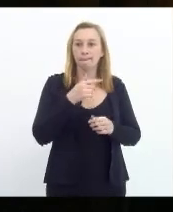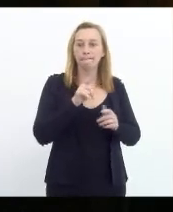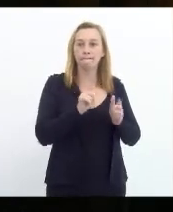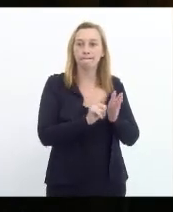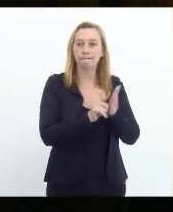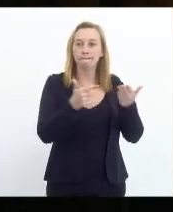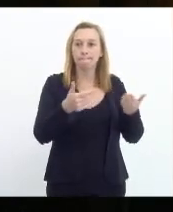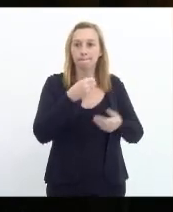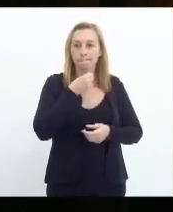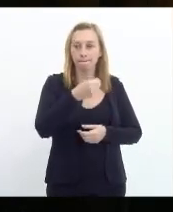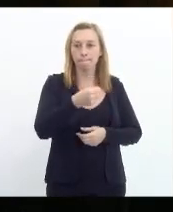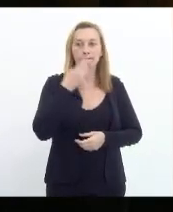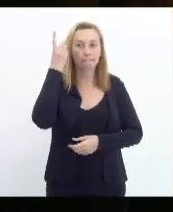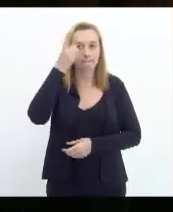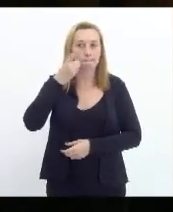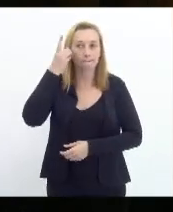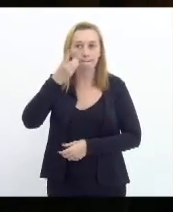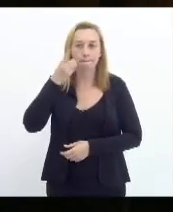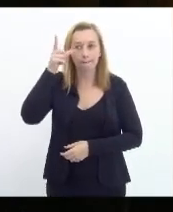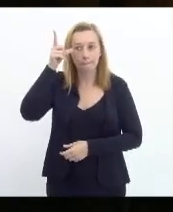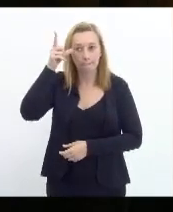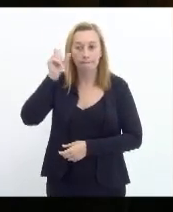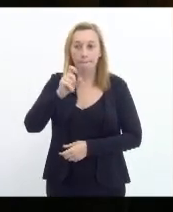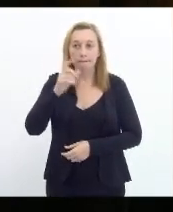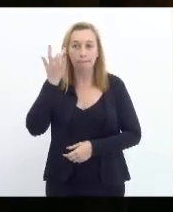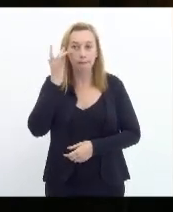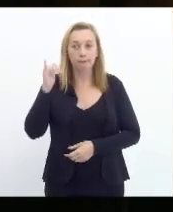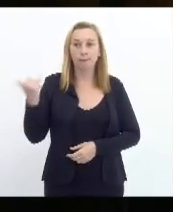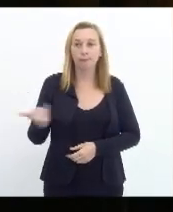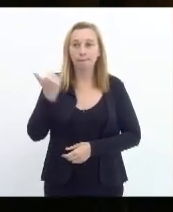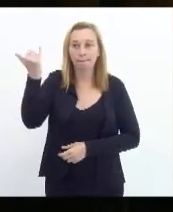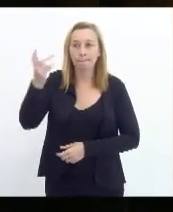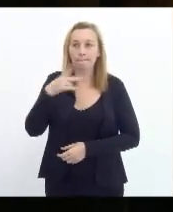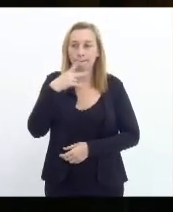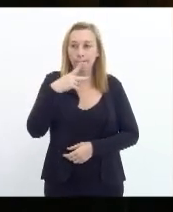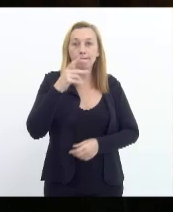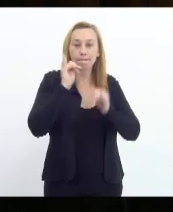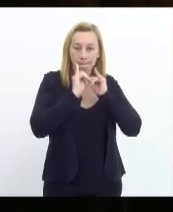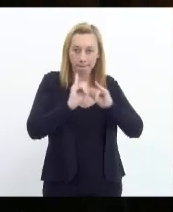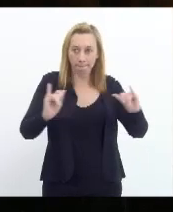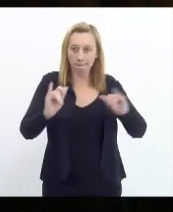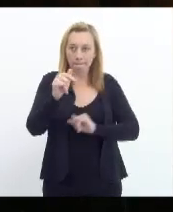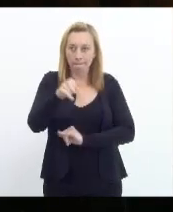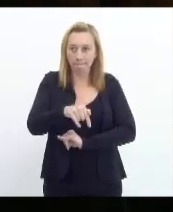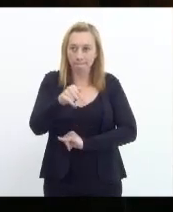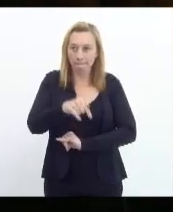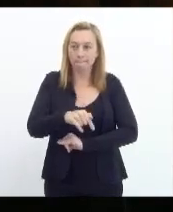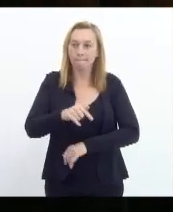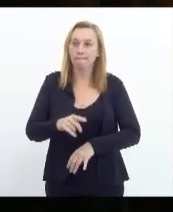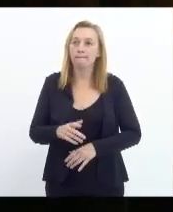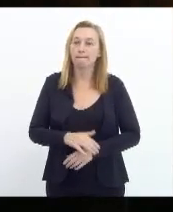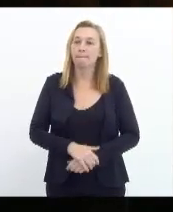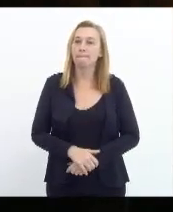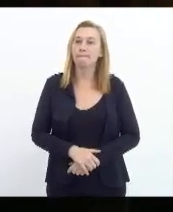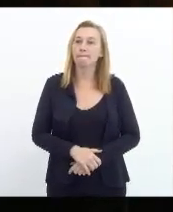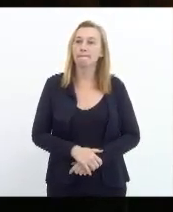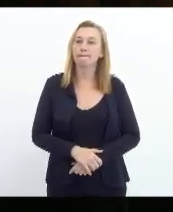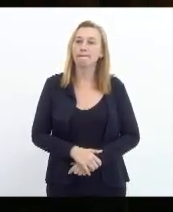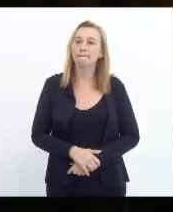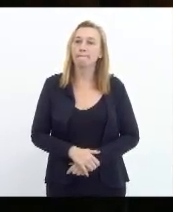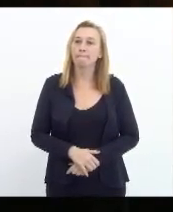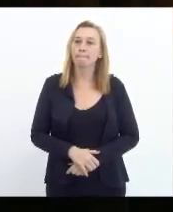deputada Lucinha mas eu acho que é importante é trazer essa notícia aqui à baila porque